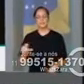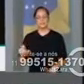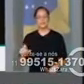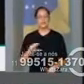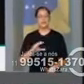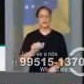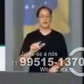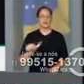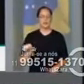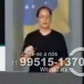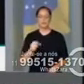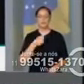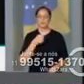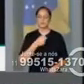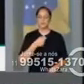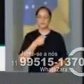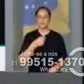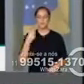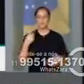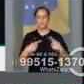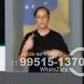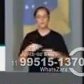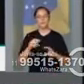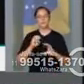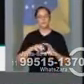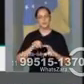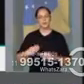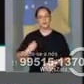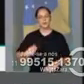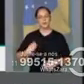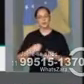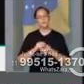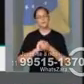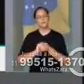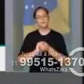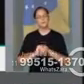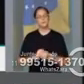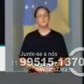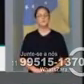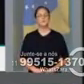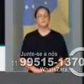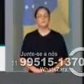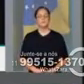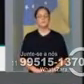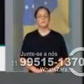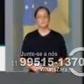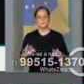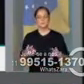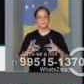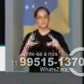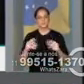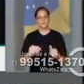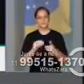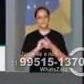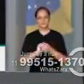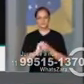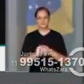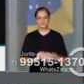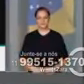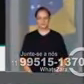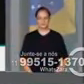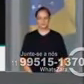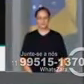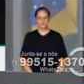comentarista político da tv globo queria cumprimentar todos implementar todos os presentes e falar da nossa